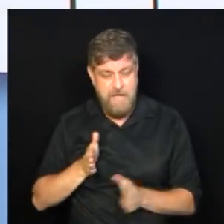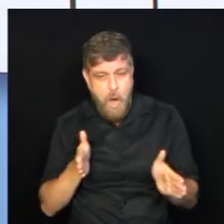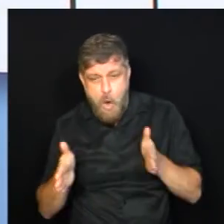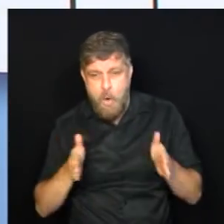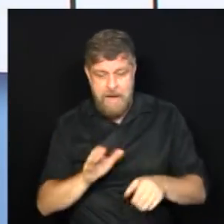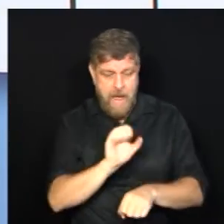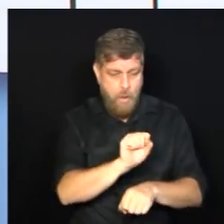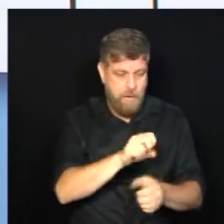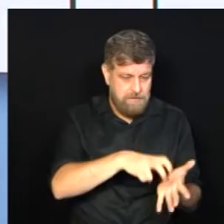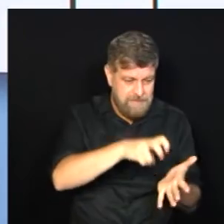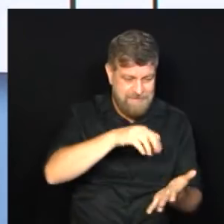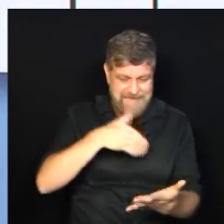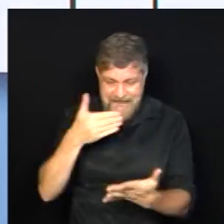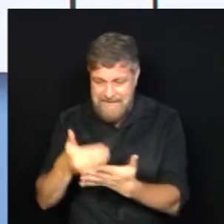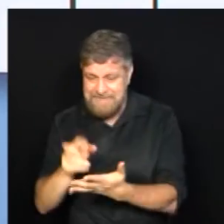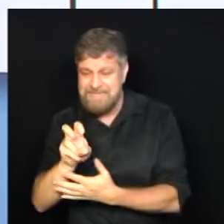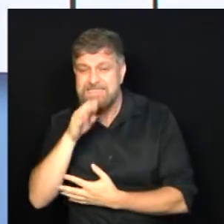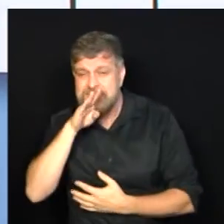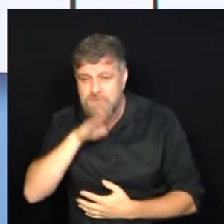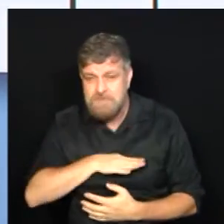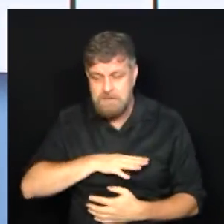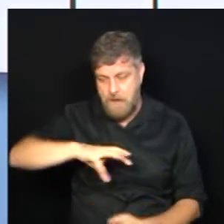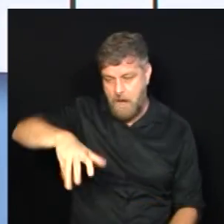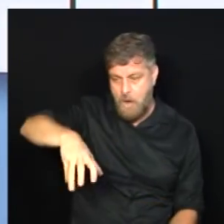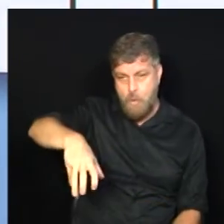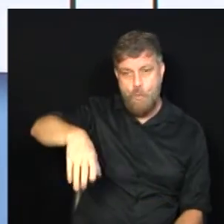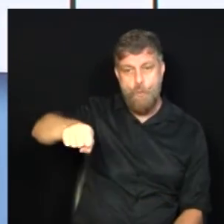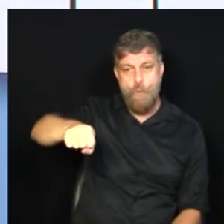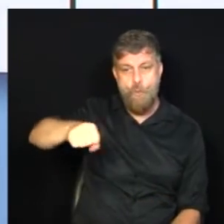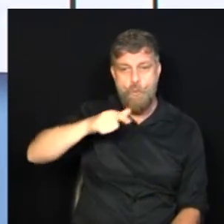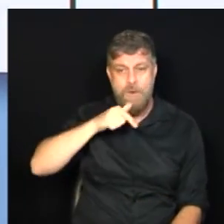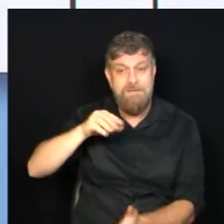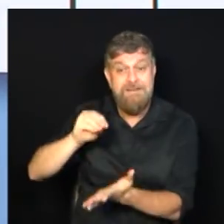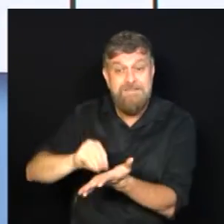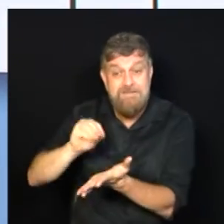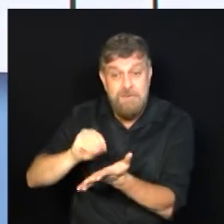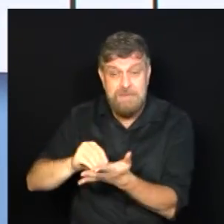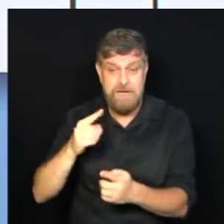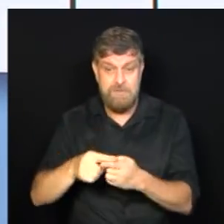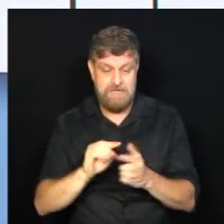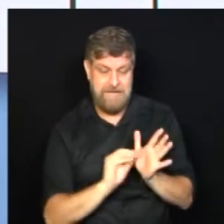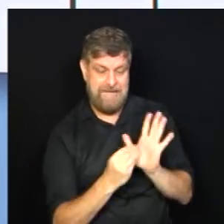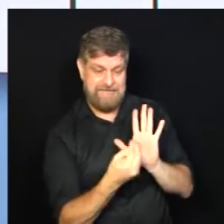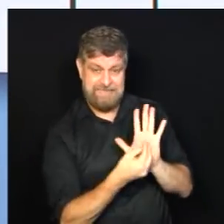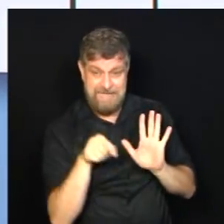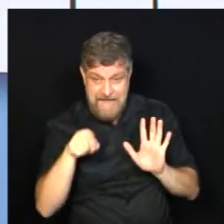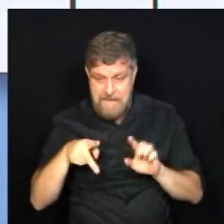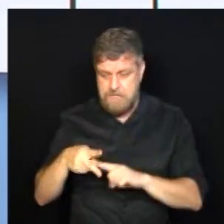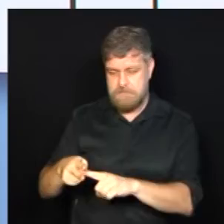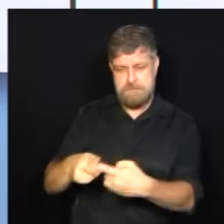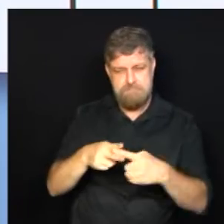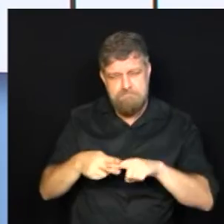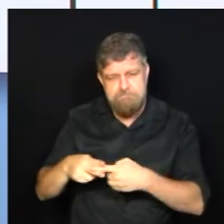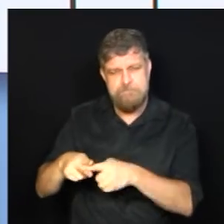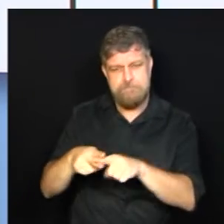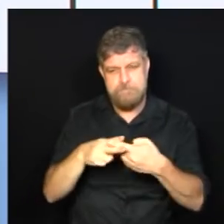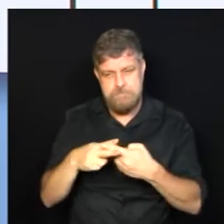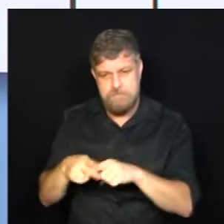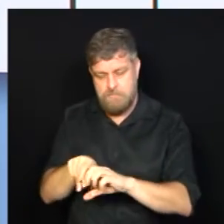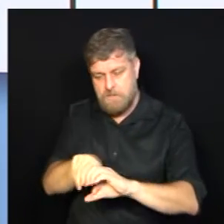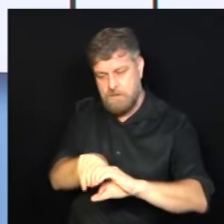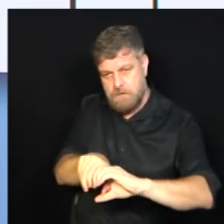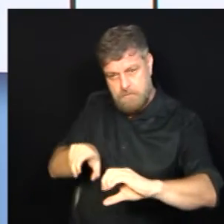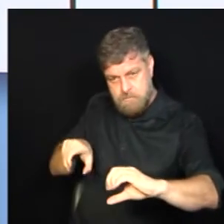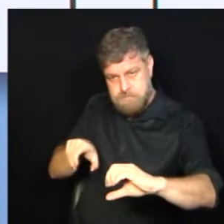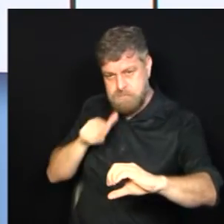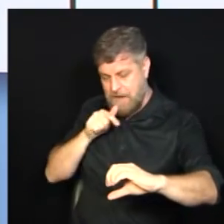da manhã e 5 da tarde sem água, porque a Sanasa vai fazer ali no bairro um serviço de